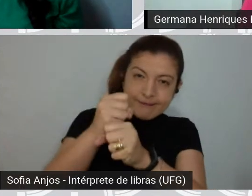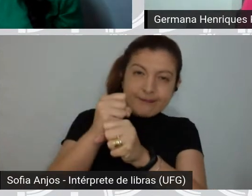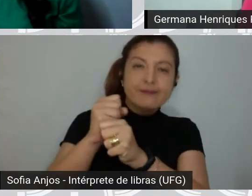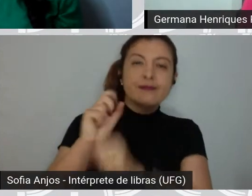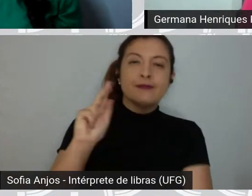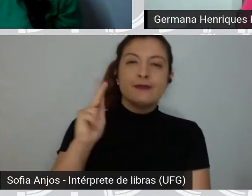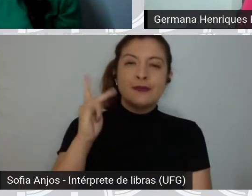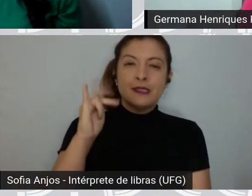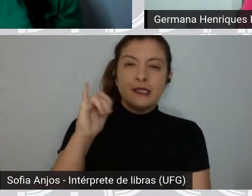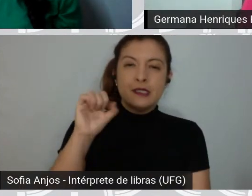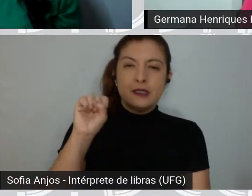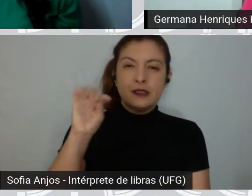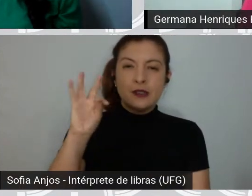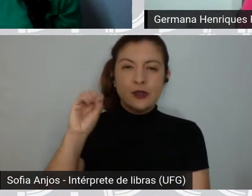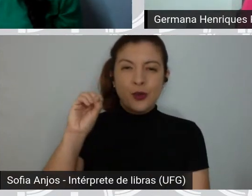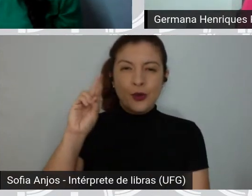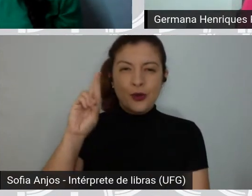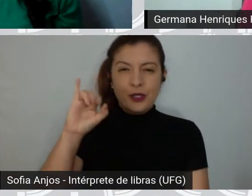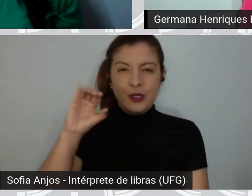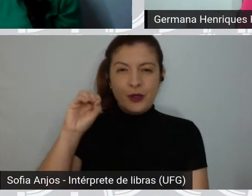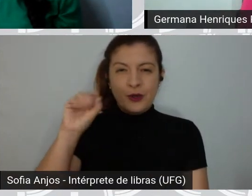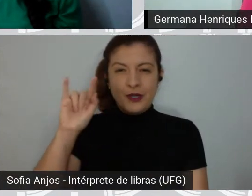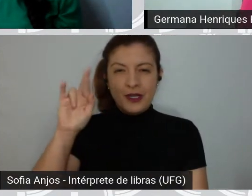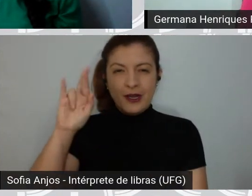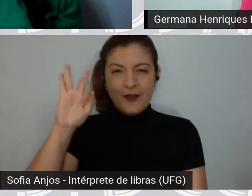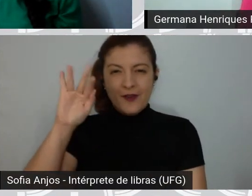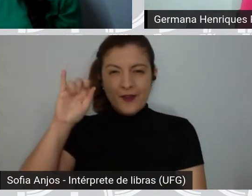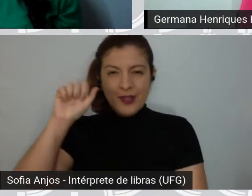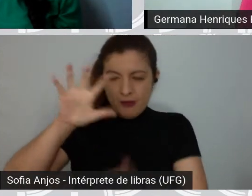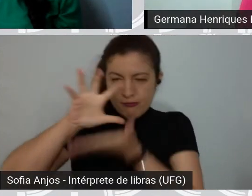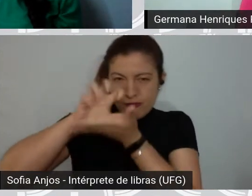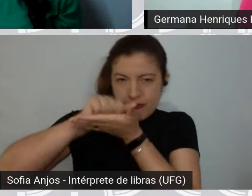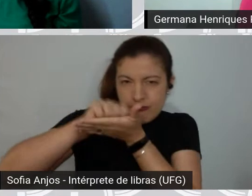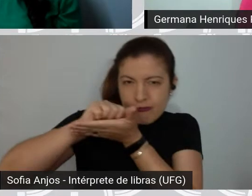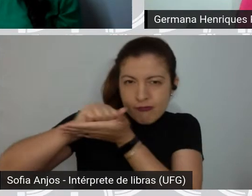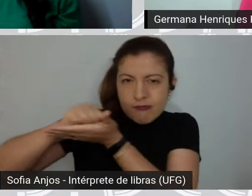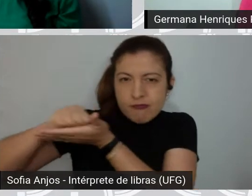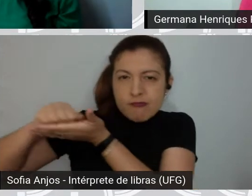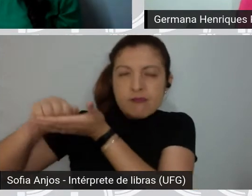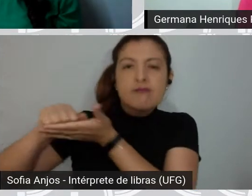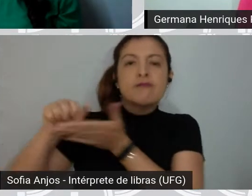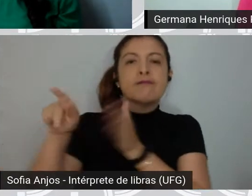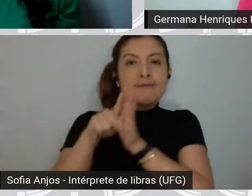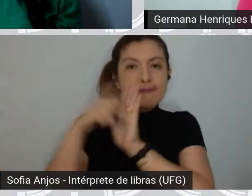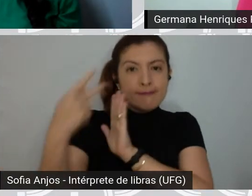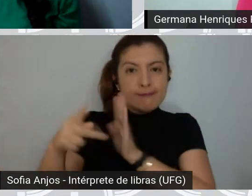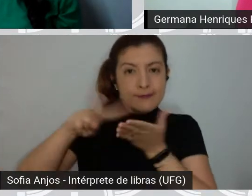essa consciência dilacerada do nosso atraso e das condições pelas quais